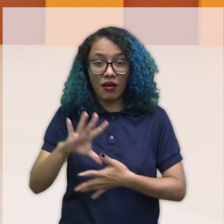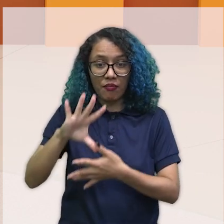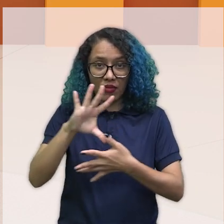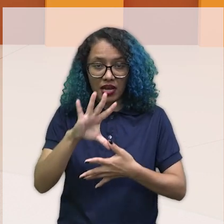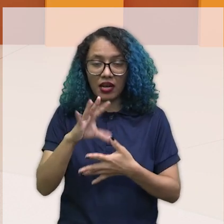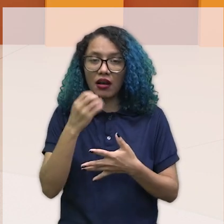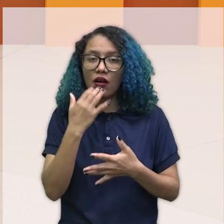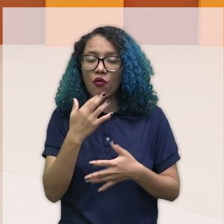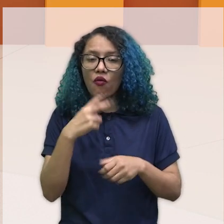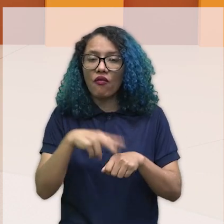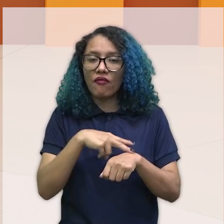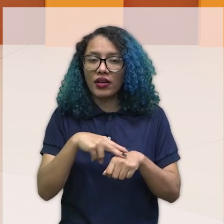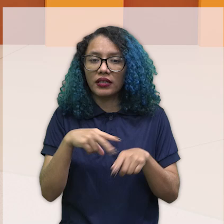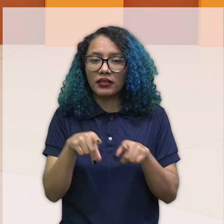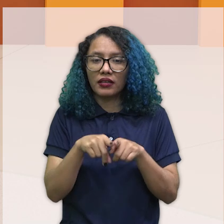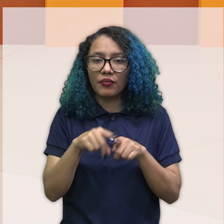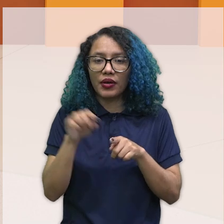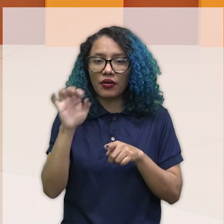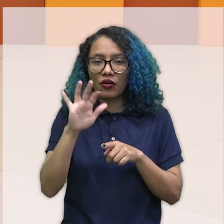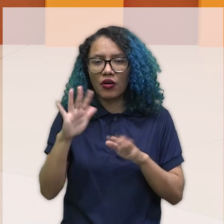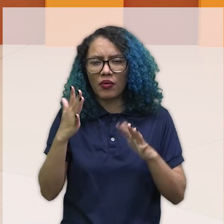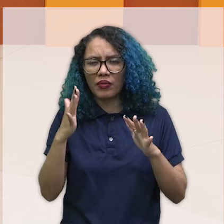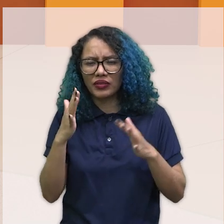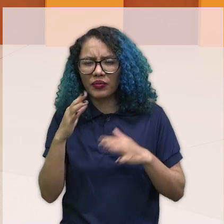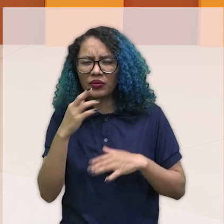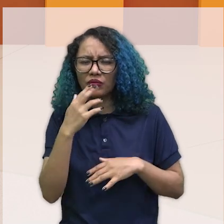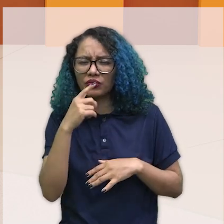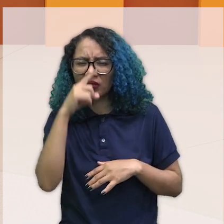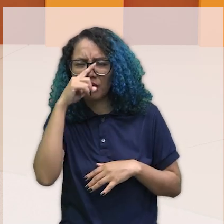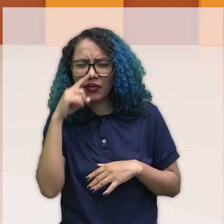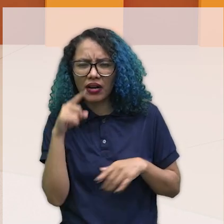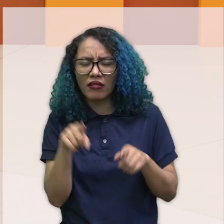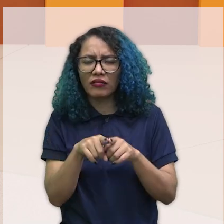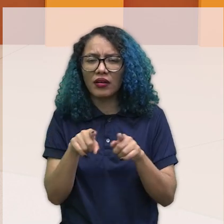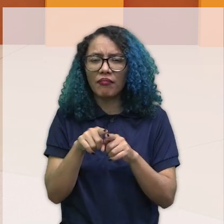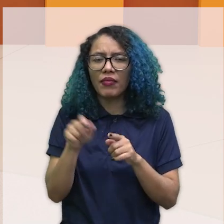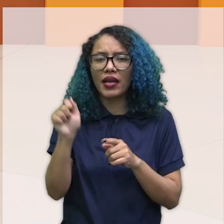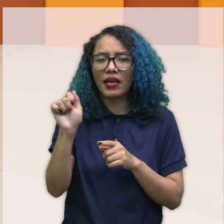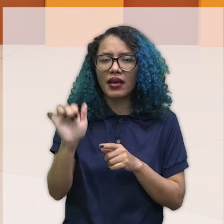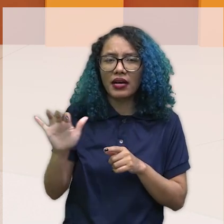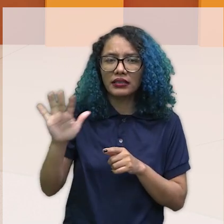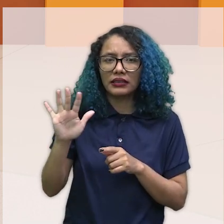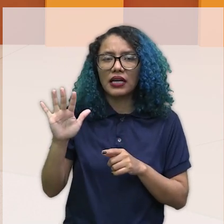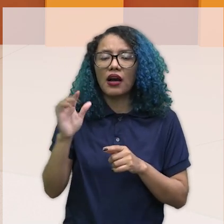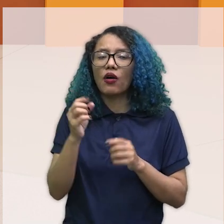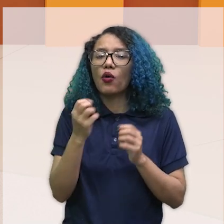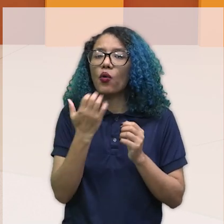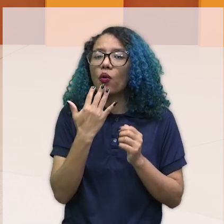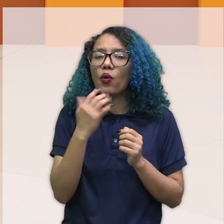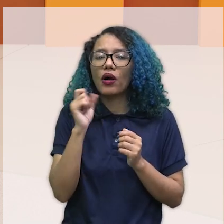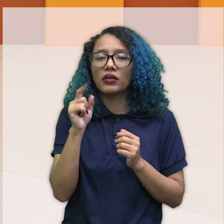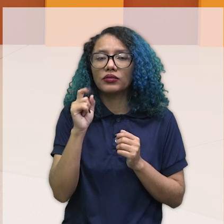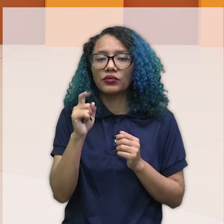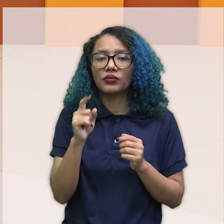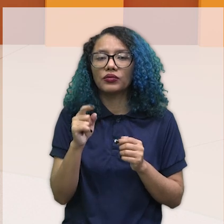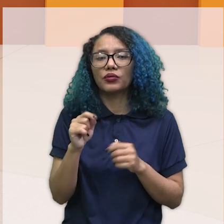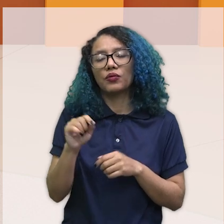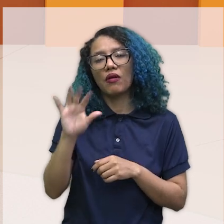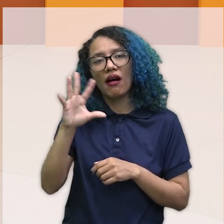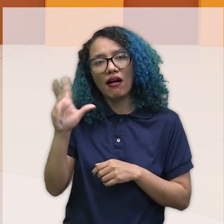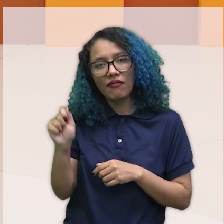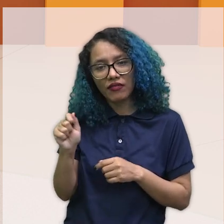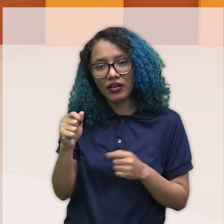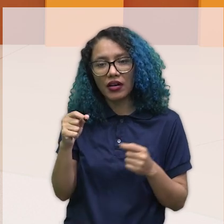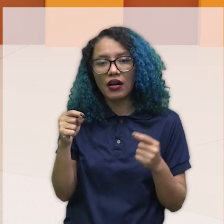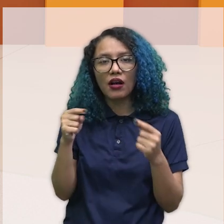a Europa num tom ali quase que meio que de amarelo, a Ásia em azul, a África em vermelho e a Oceania num